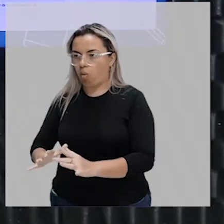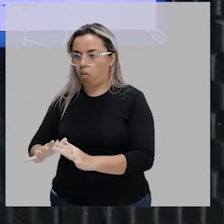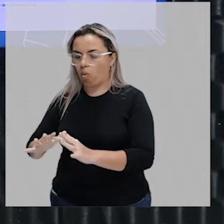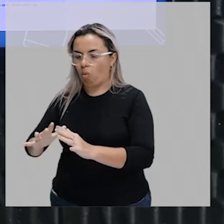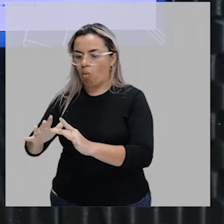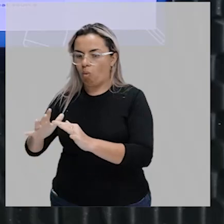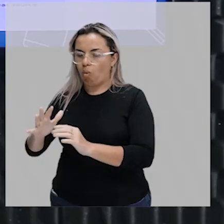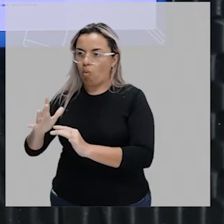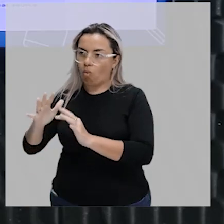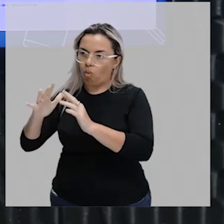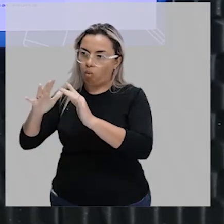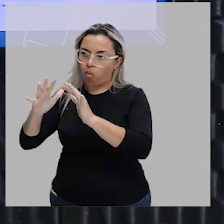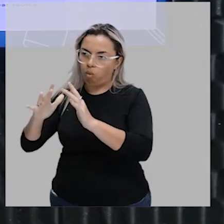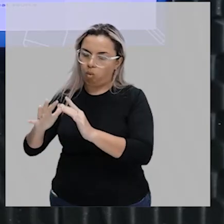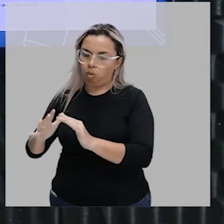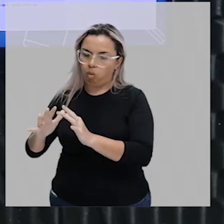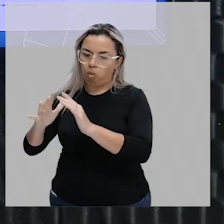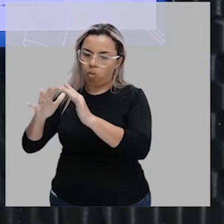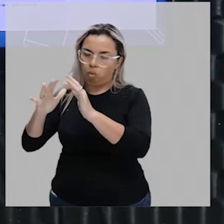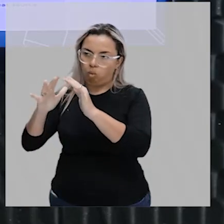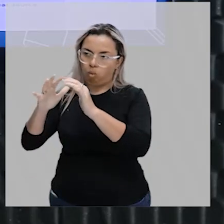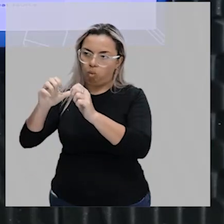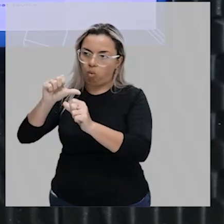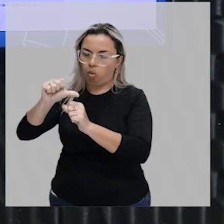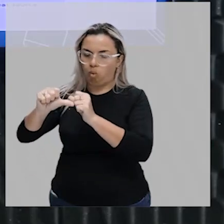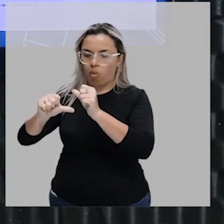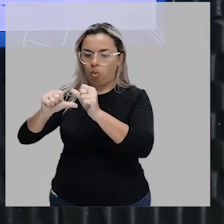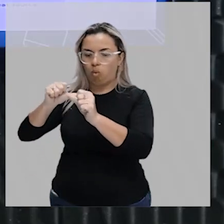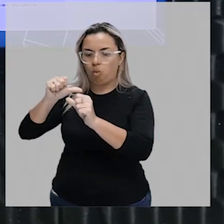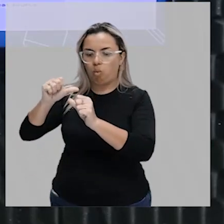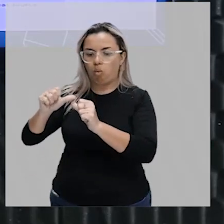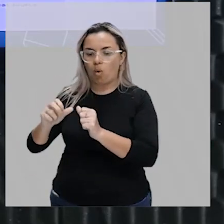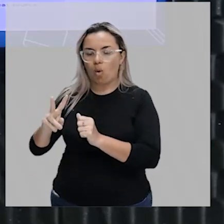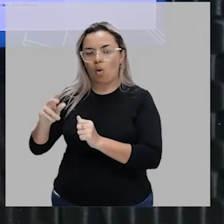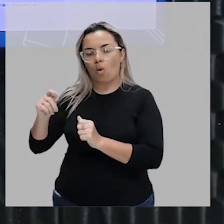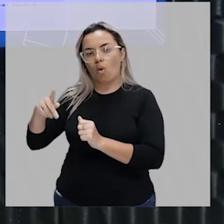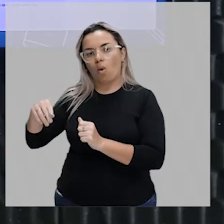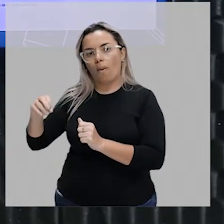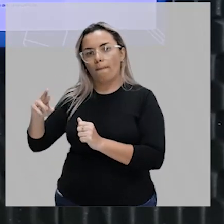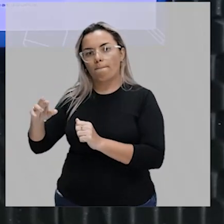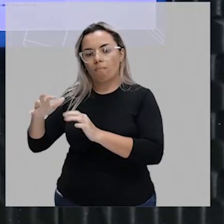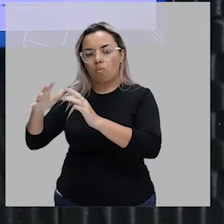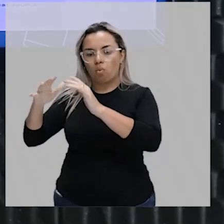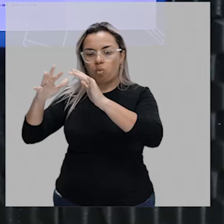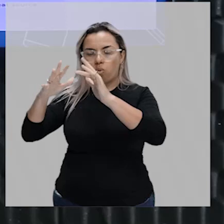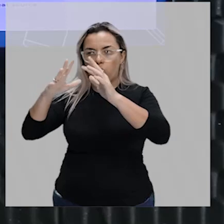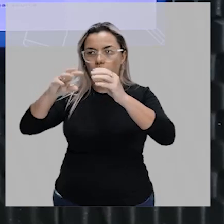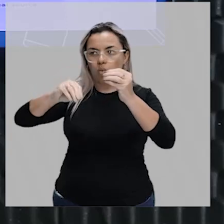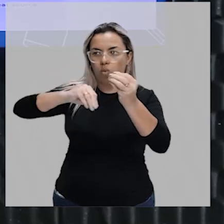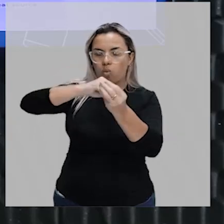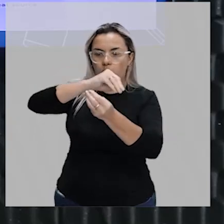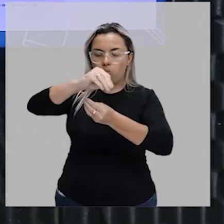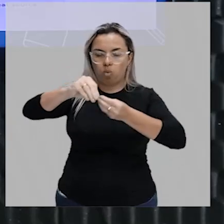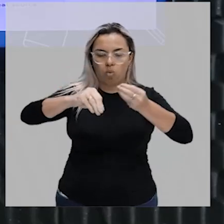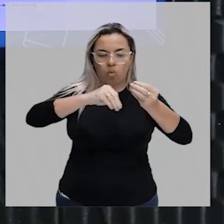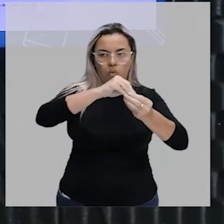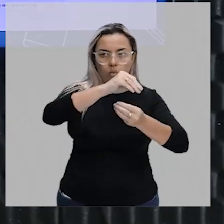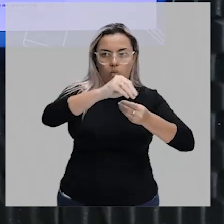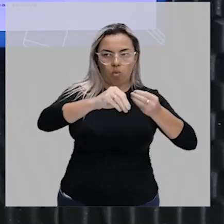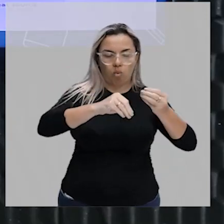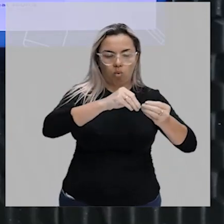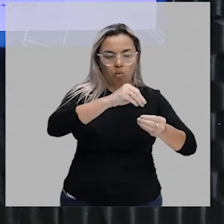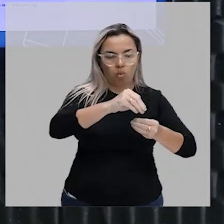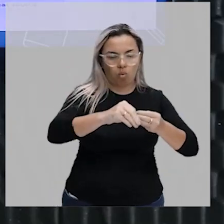vai entrar em ebulição, se transforma em vapor, vai aqui, ó, se mistura com os gases, os outros